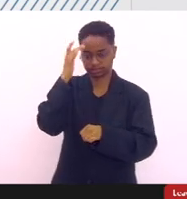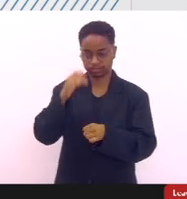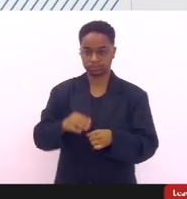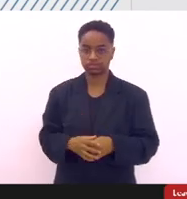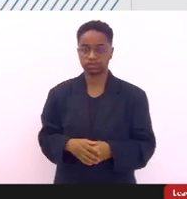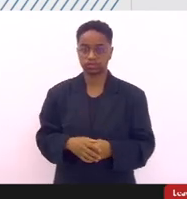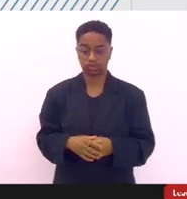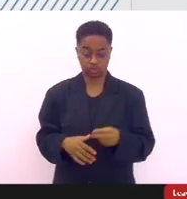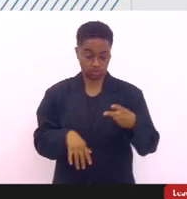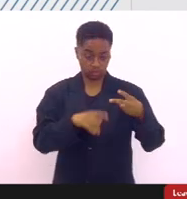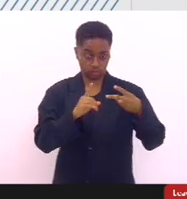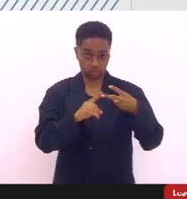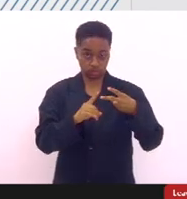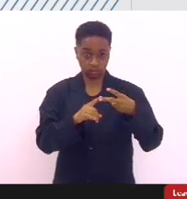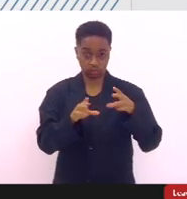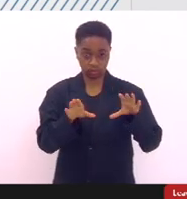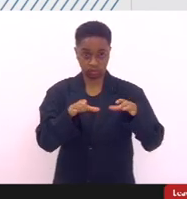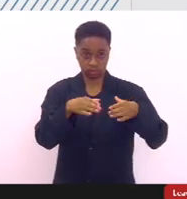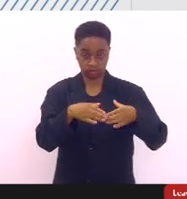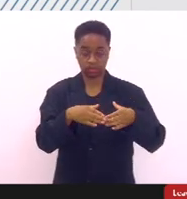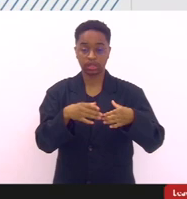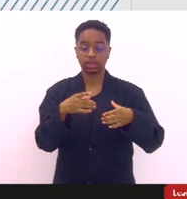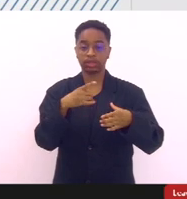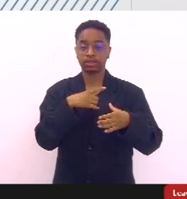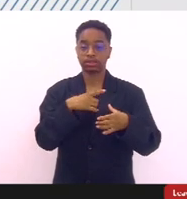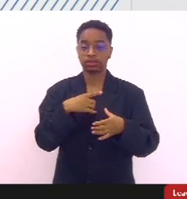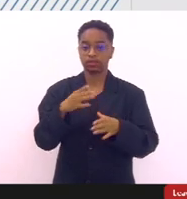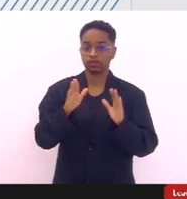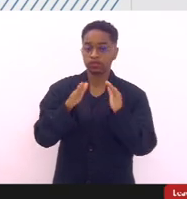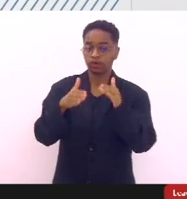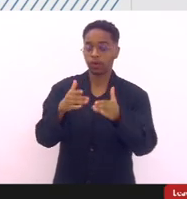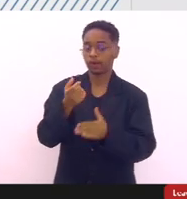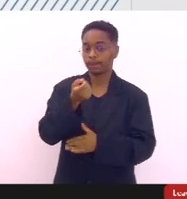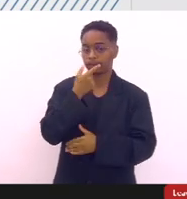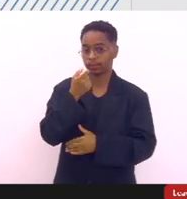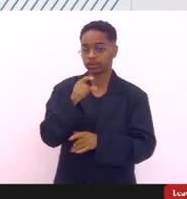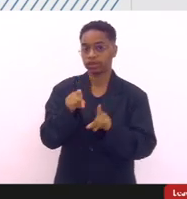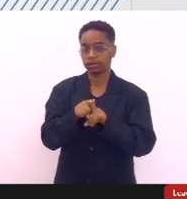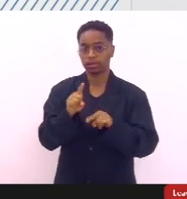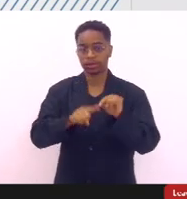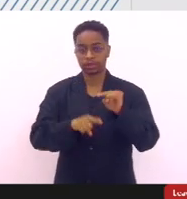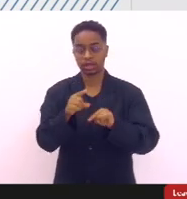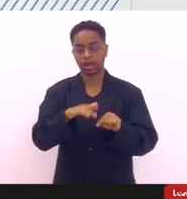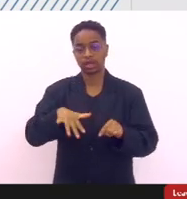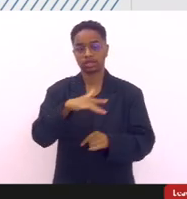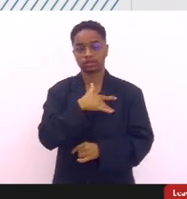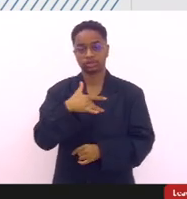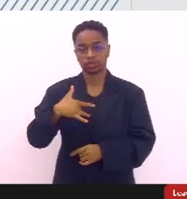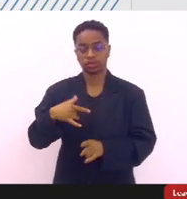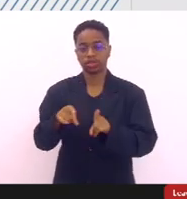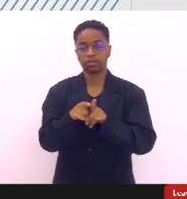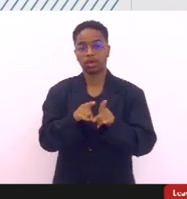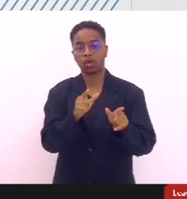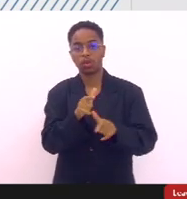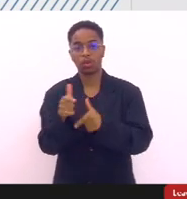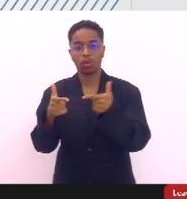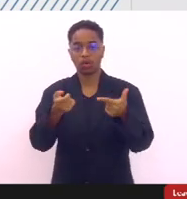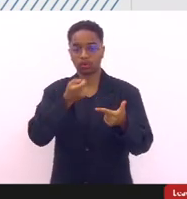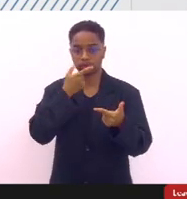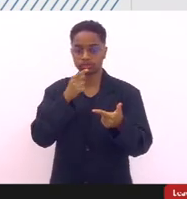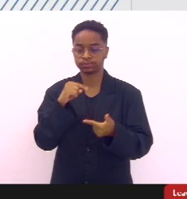relacionada à questão dos medicamentos e insumos no âmbito da atenção primária à saúde e outros medicamentos que a gente identificou